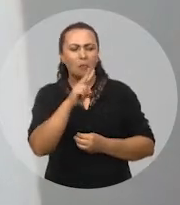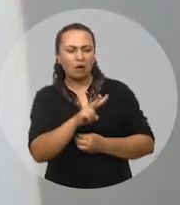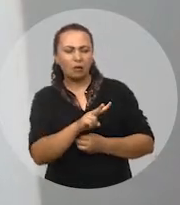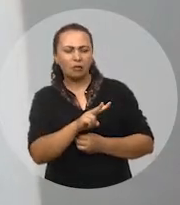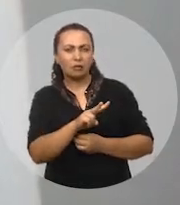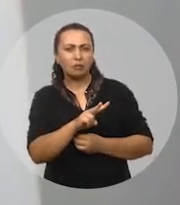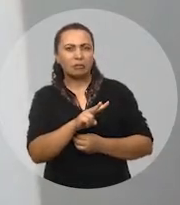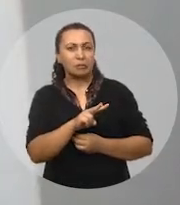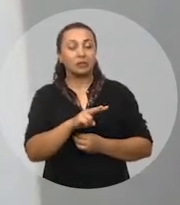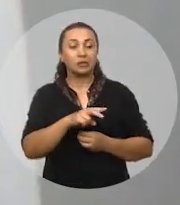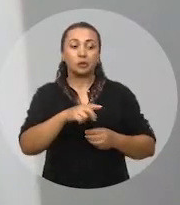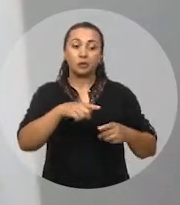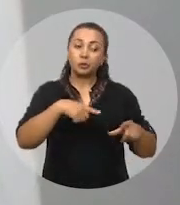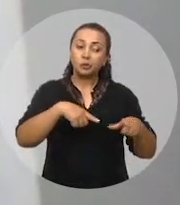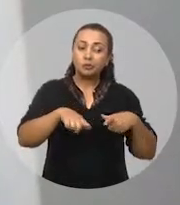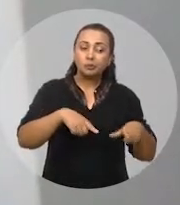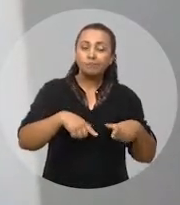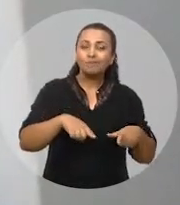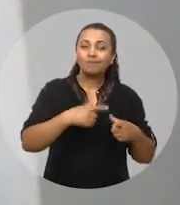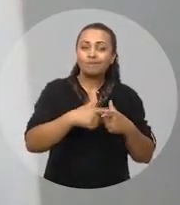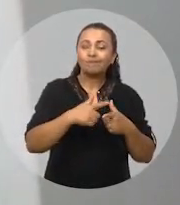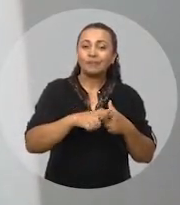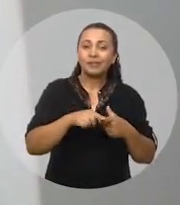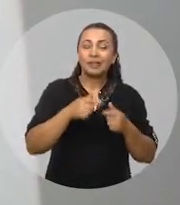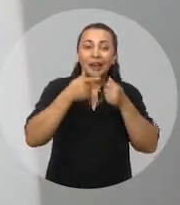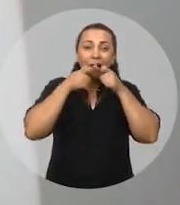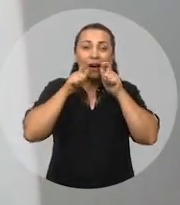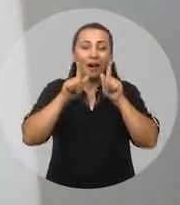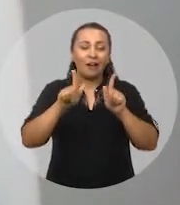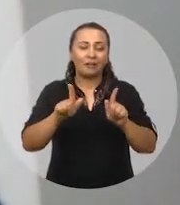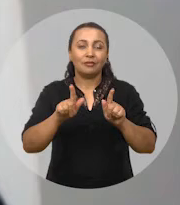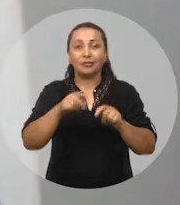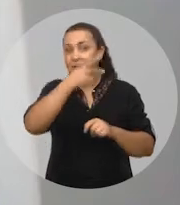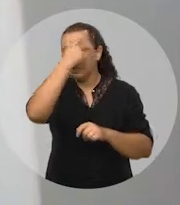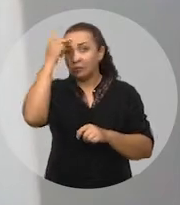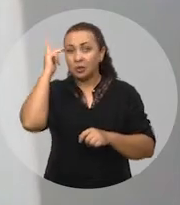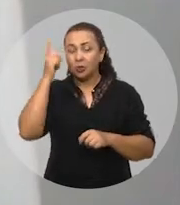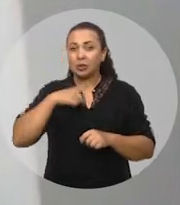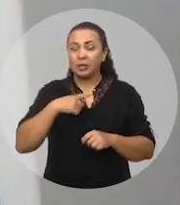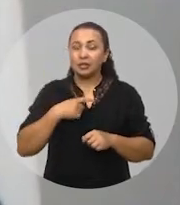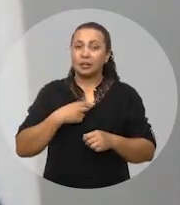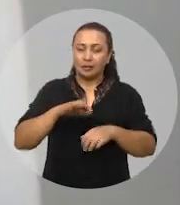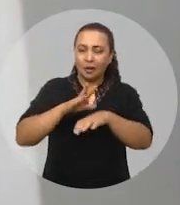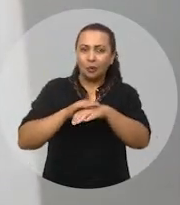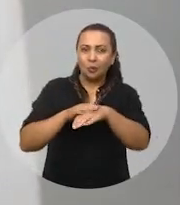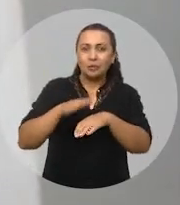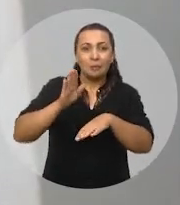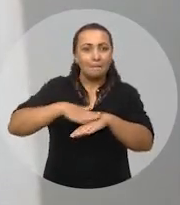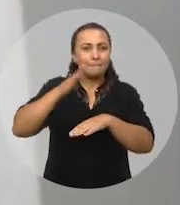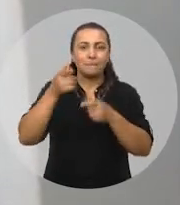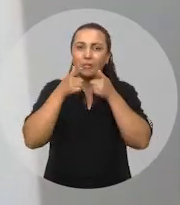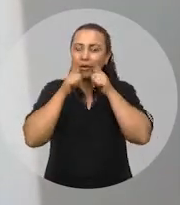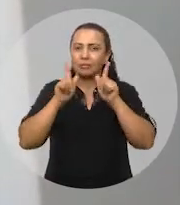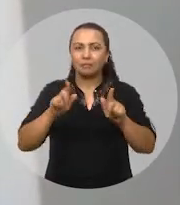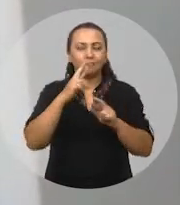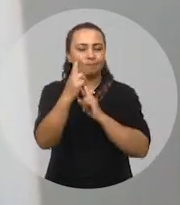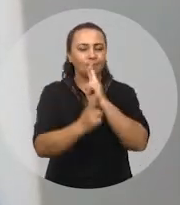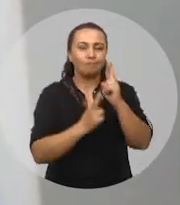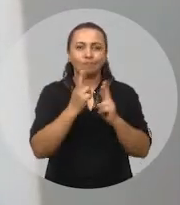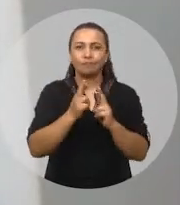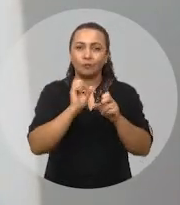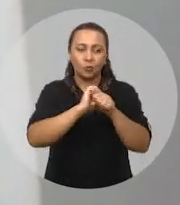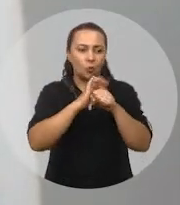sido observada nos casos mais graves. Então, provavelmente, as pessoas que têm casos mais graves relacionados